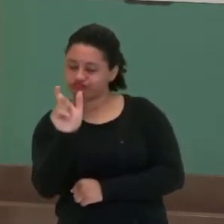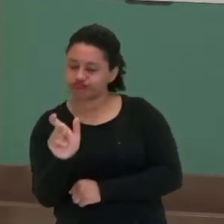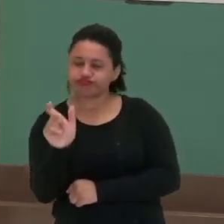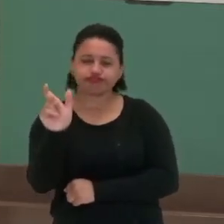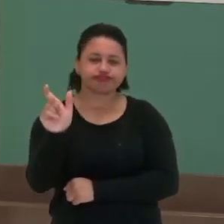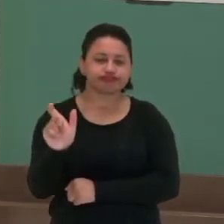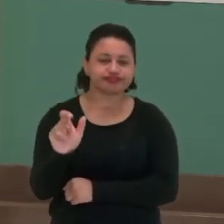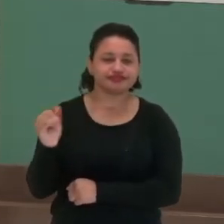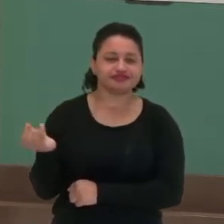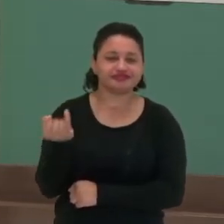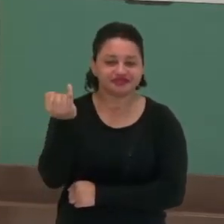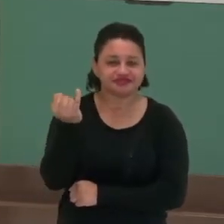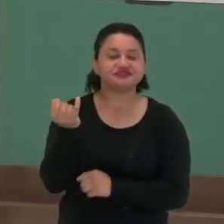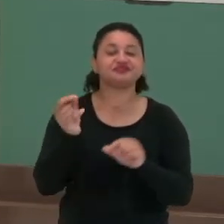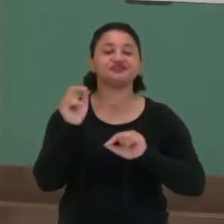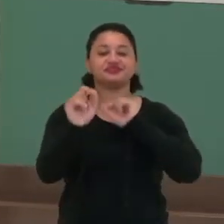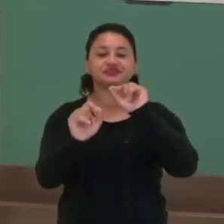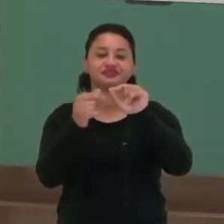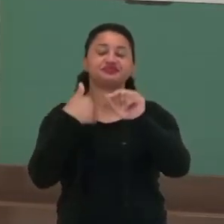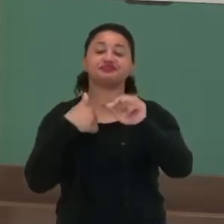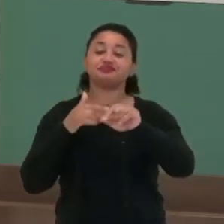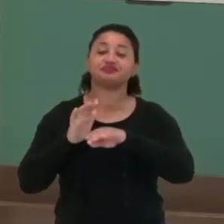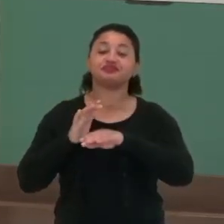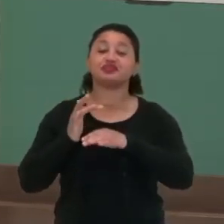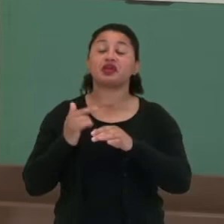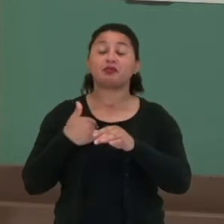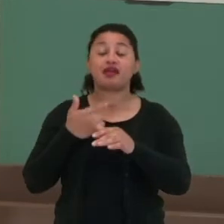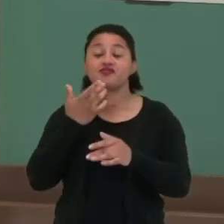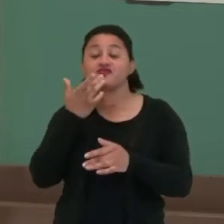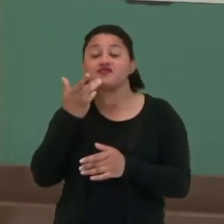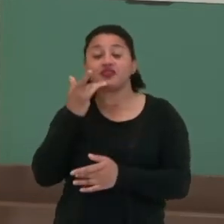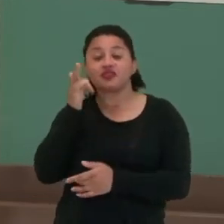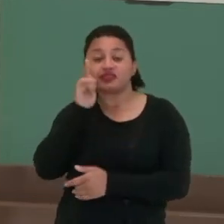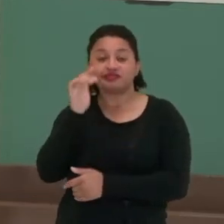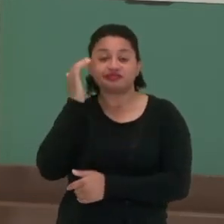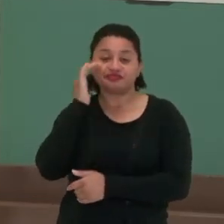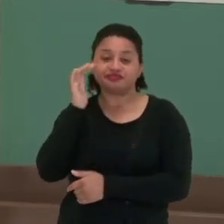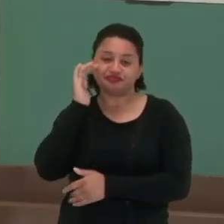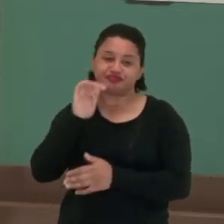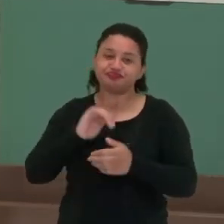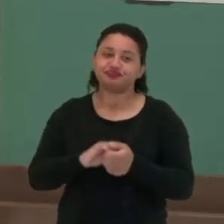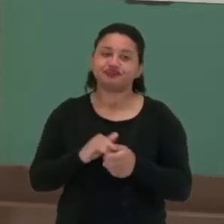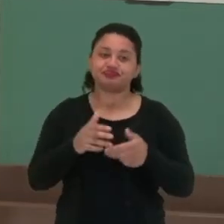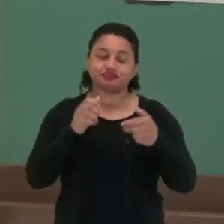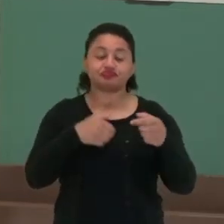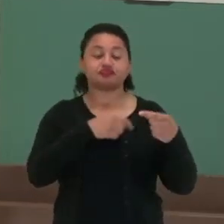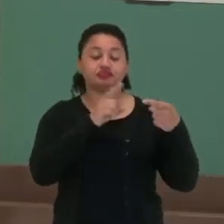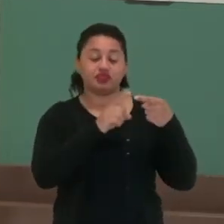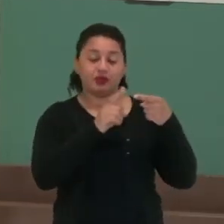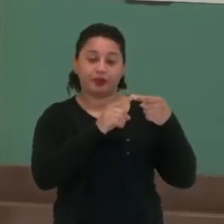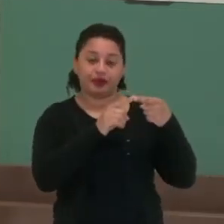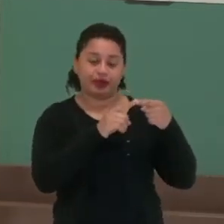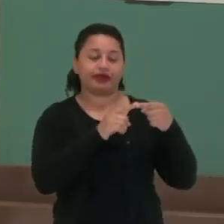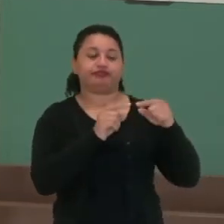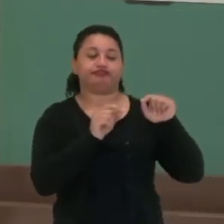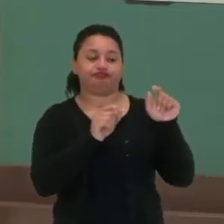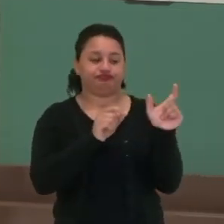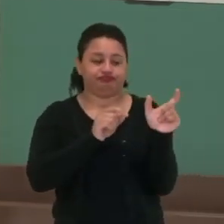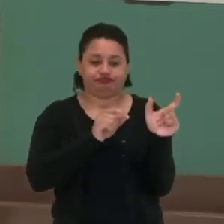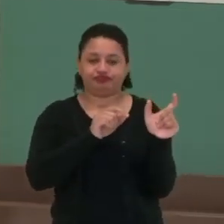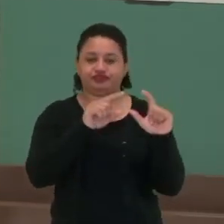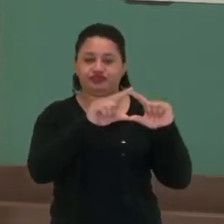palavras-chaves, aonde vão nos facilitar o entendimento. Então, olha lá, no primeiro quadradinho, no primeiro